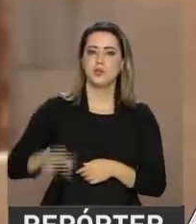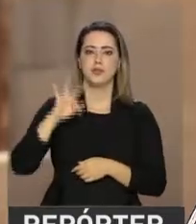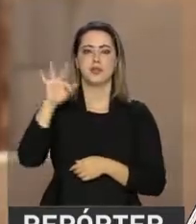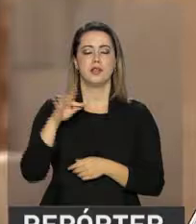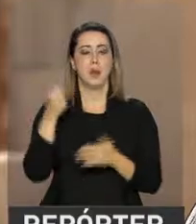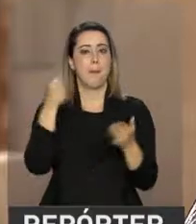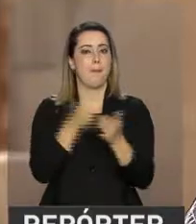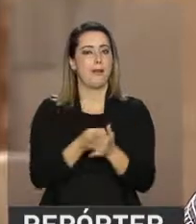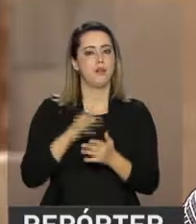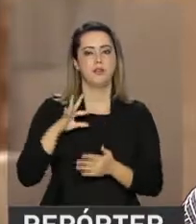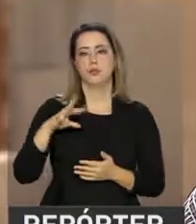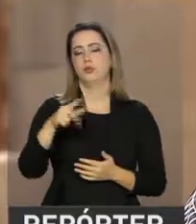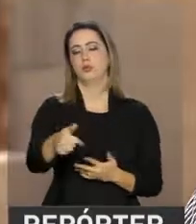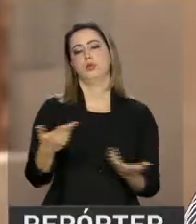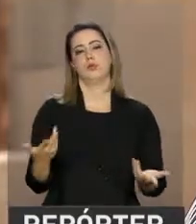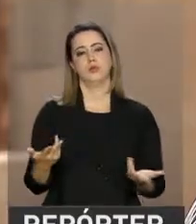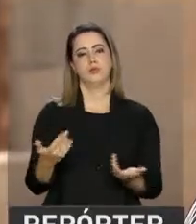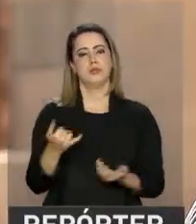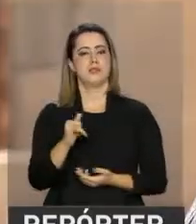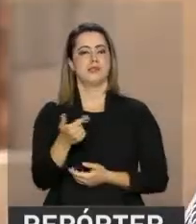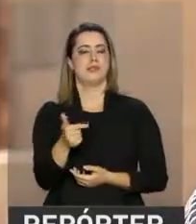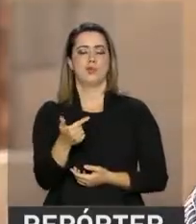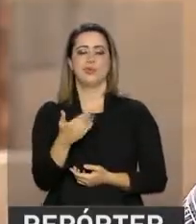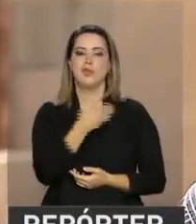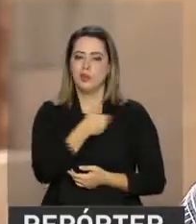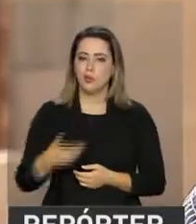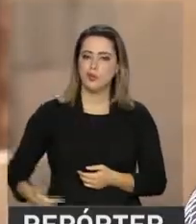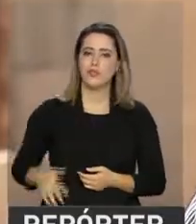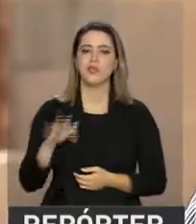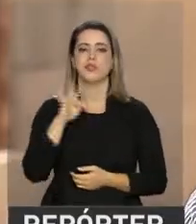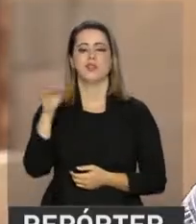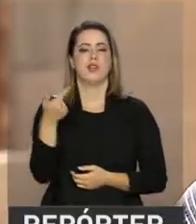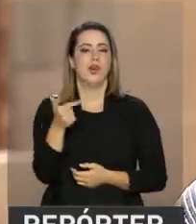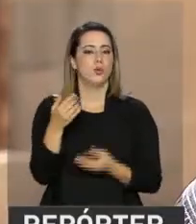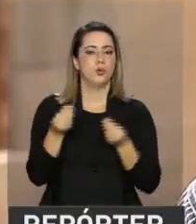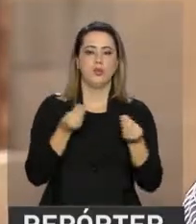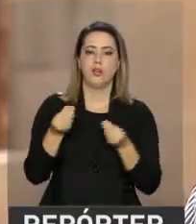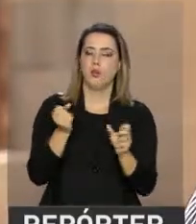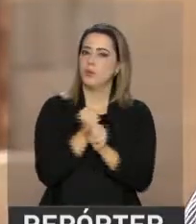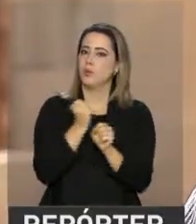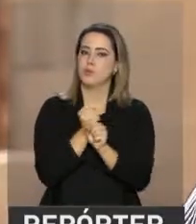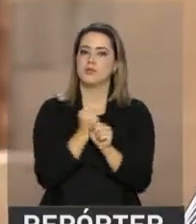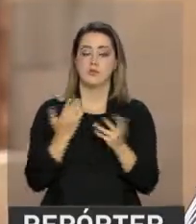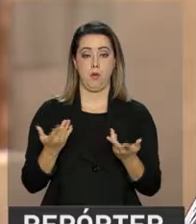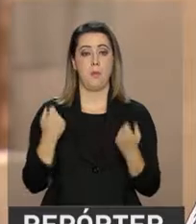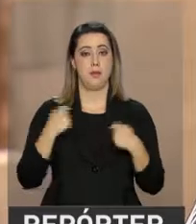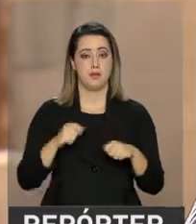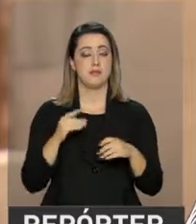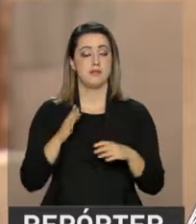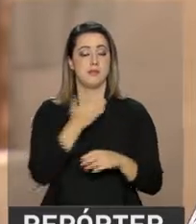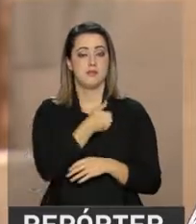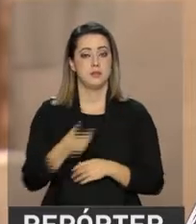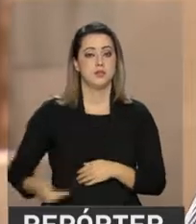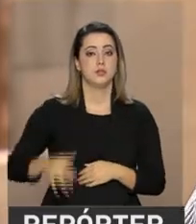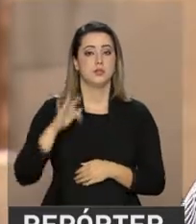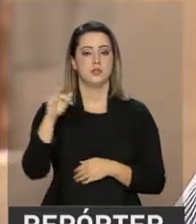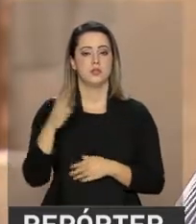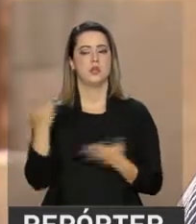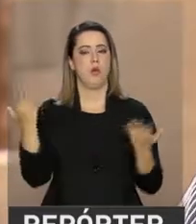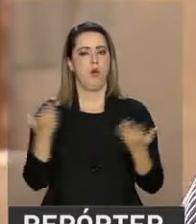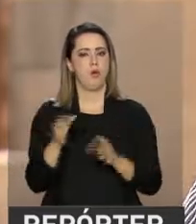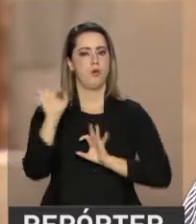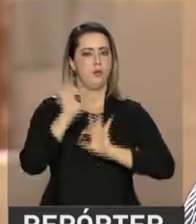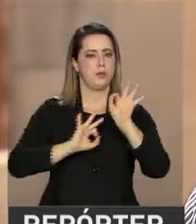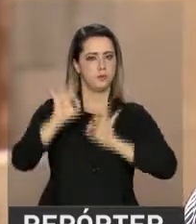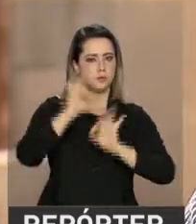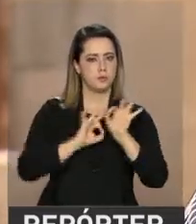federal. Sem o governo federal, como eu falei no início, a gente não teria condições de estar executando essas unidades. E agora o município vai se preparar. Além